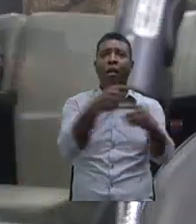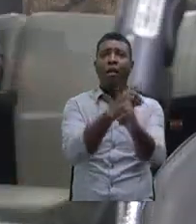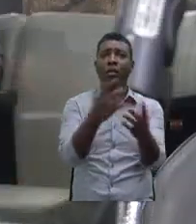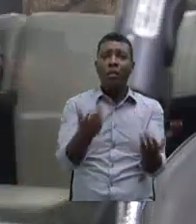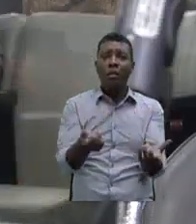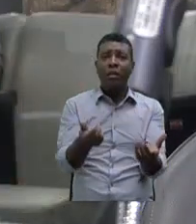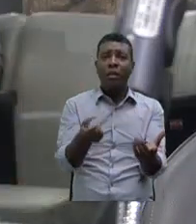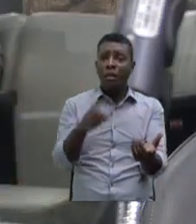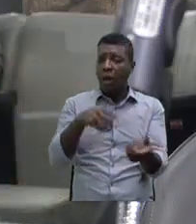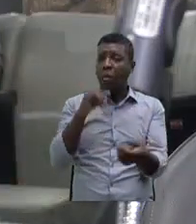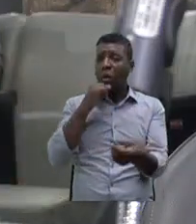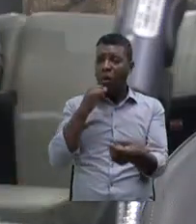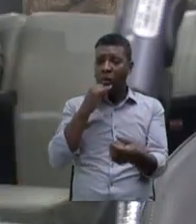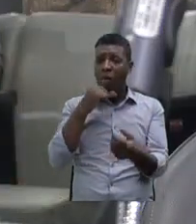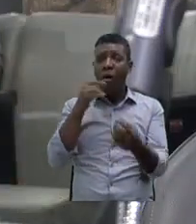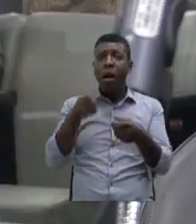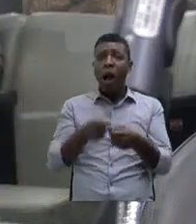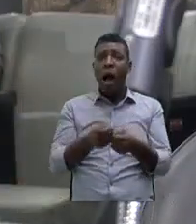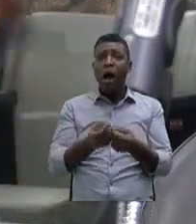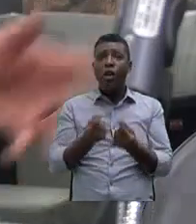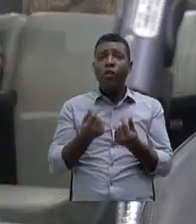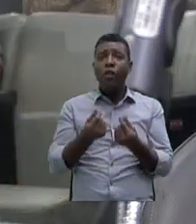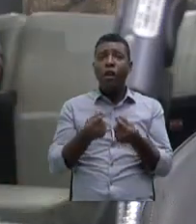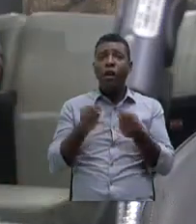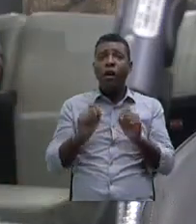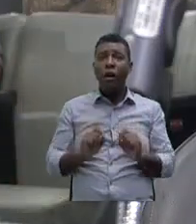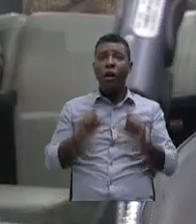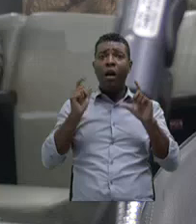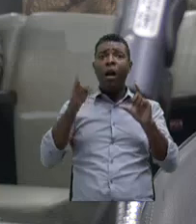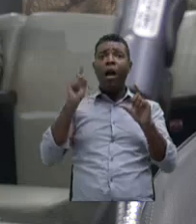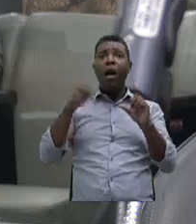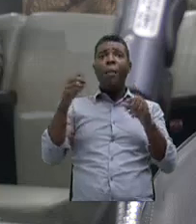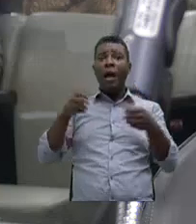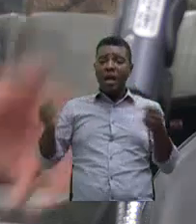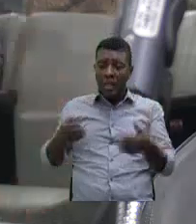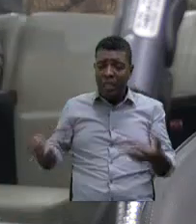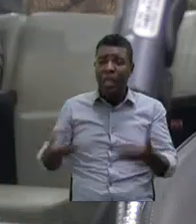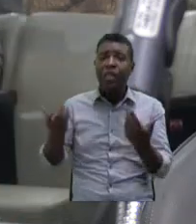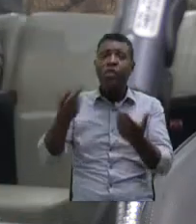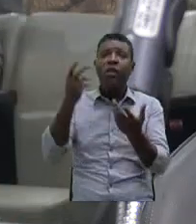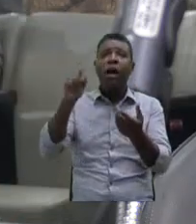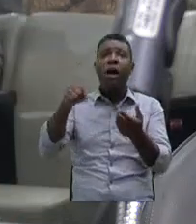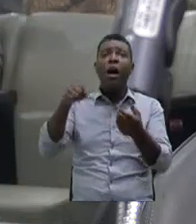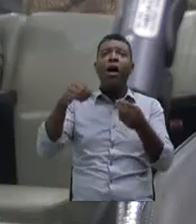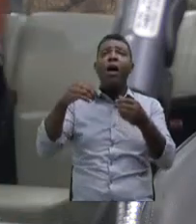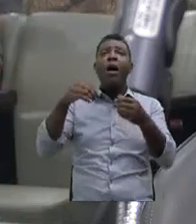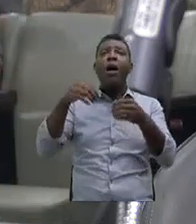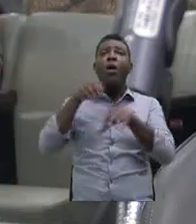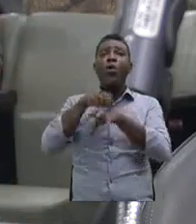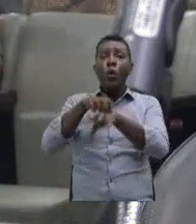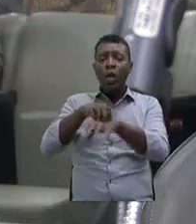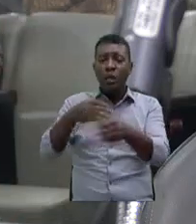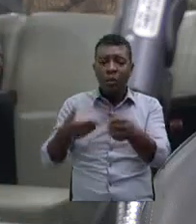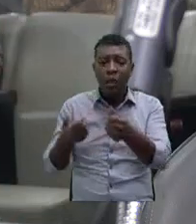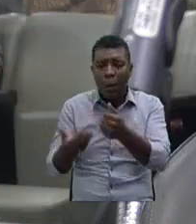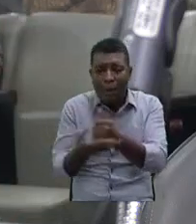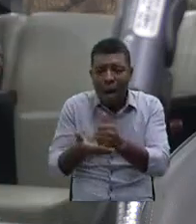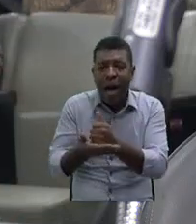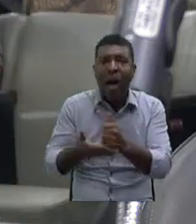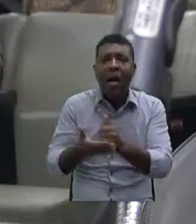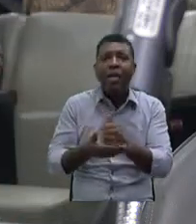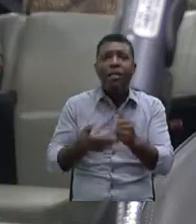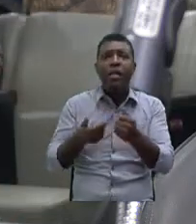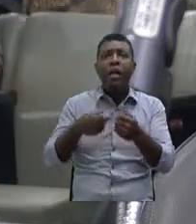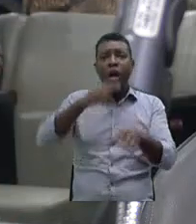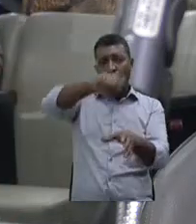Mariana, seus distritos, para incentivar o turismo de base, a culinária, a participação efetiva desse